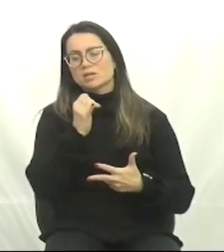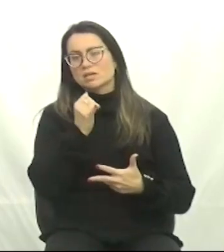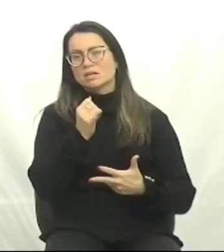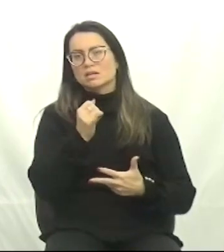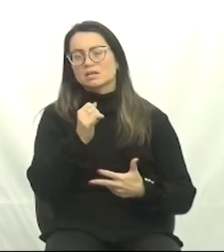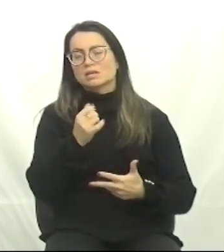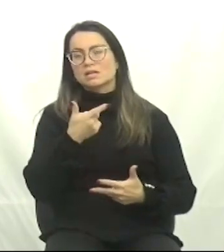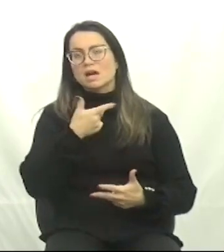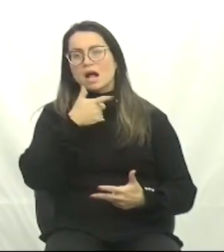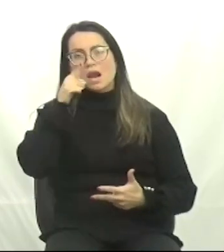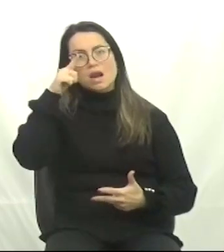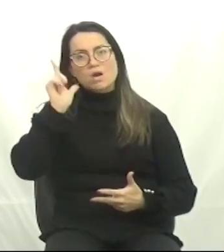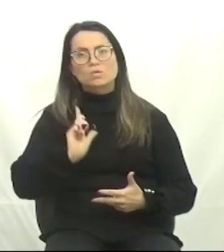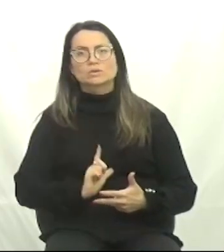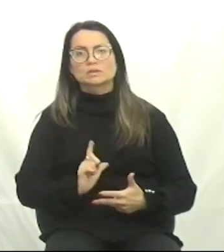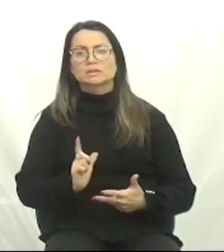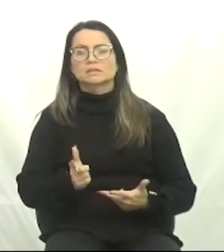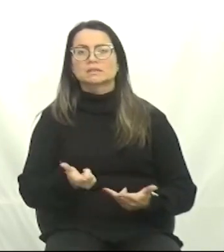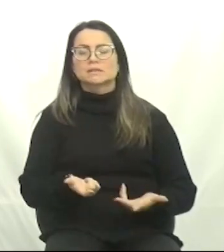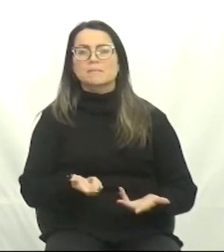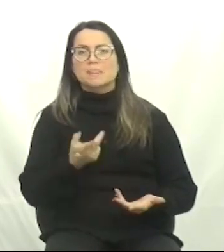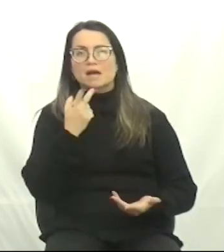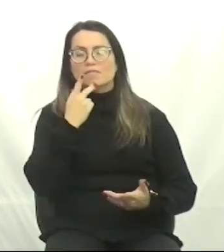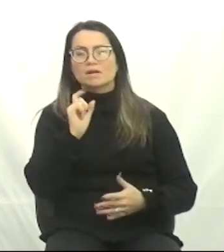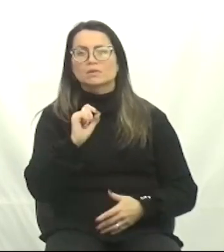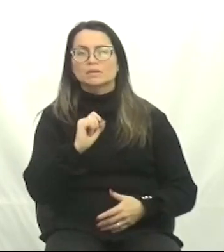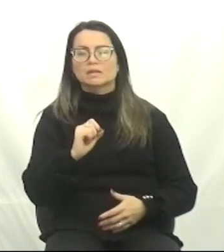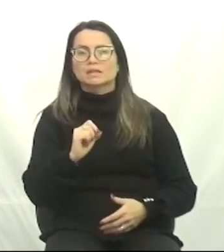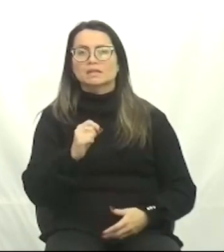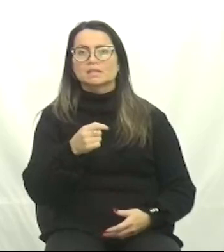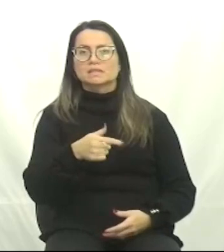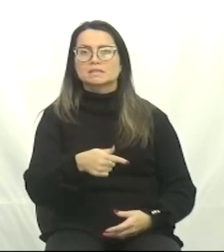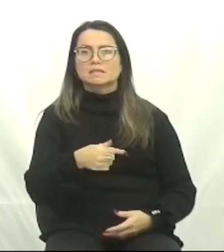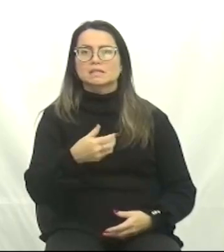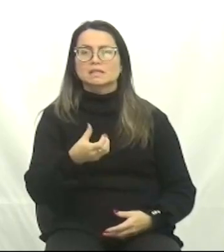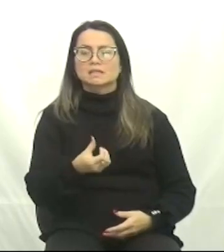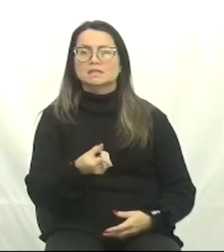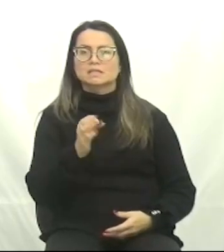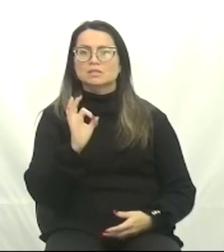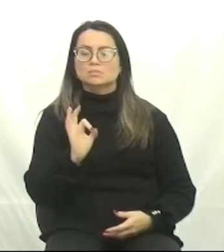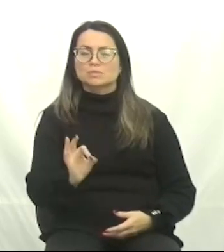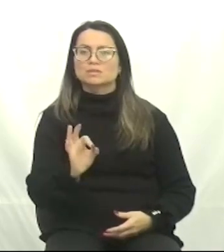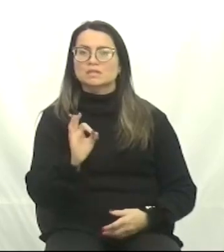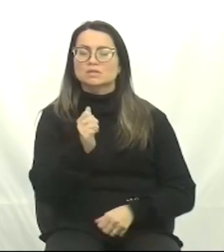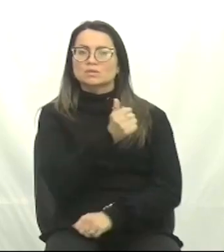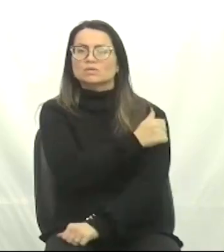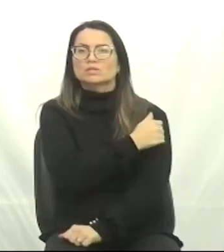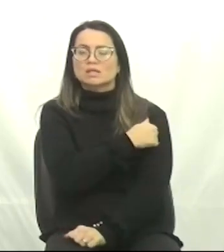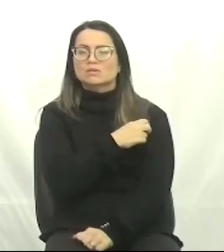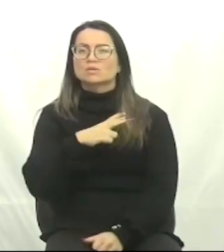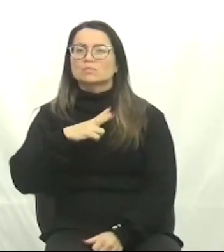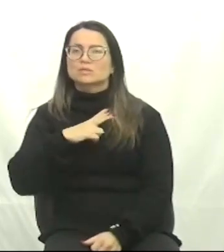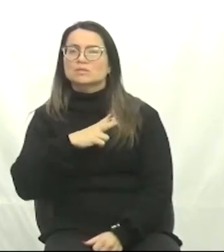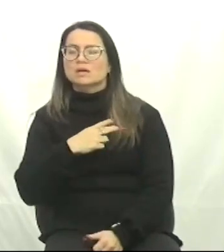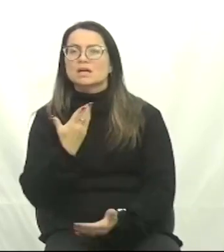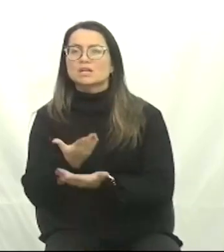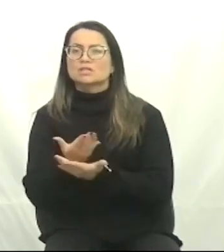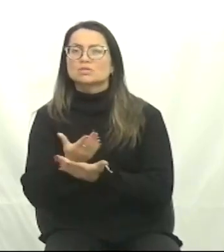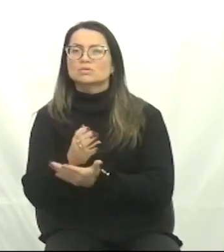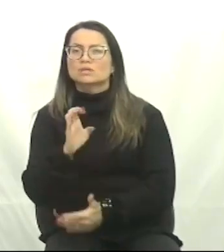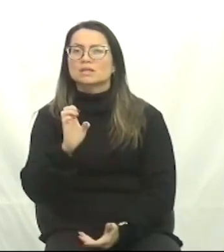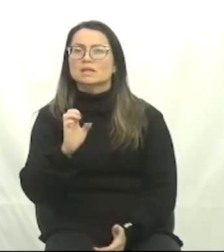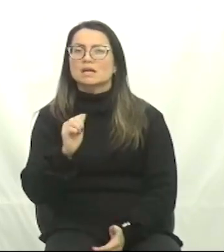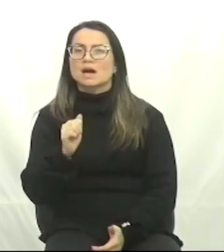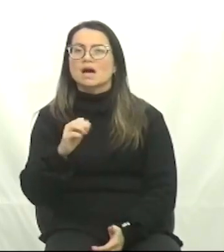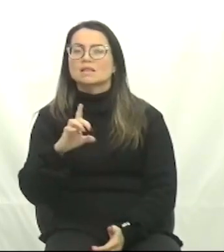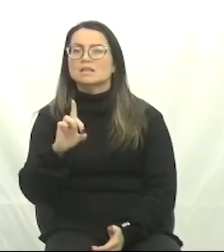Sereta. A nota diz que 76% dos alunos das privadas estudam em EAD, então não se sabe nem se são de